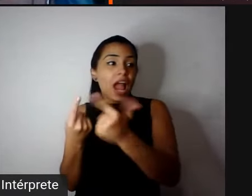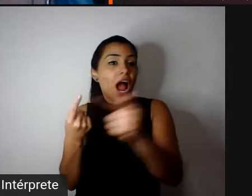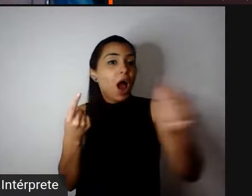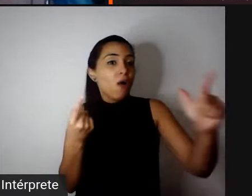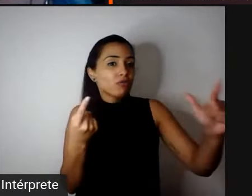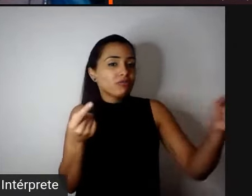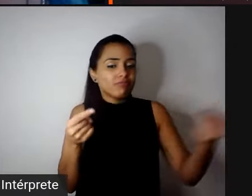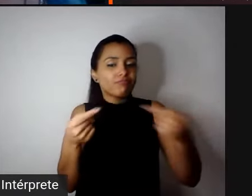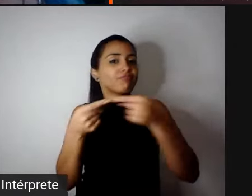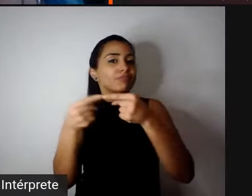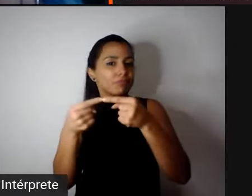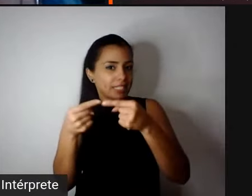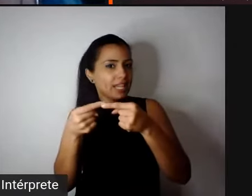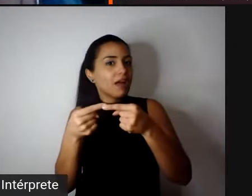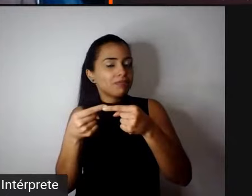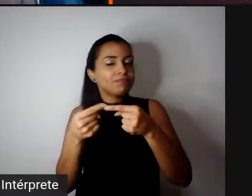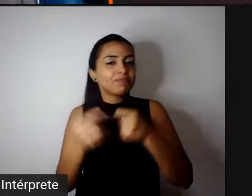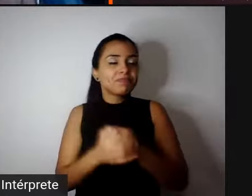outras.